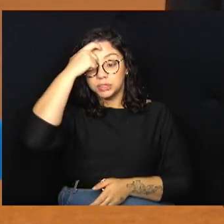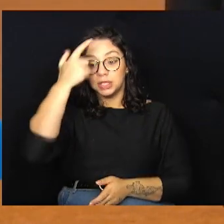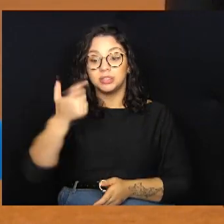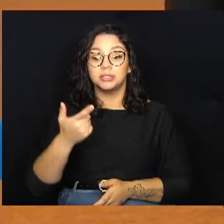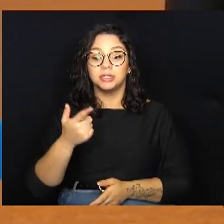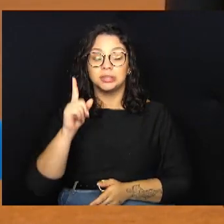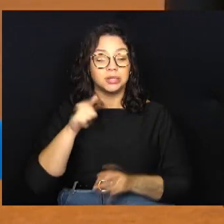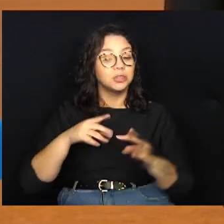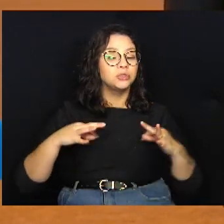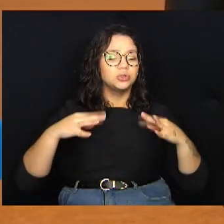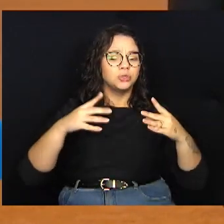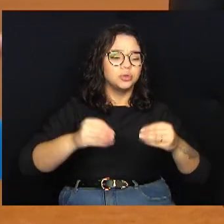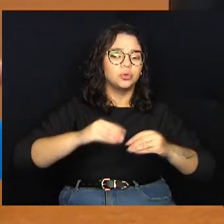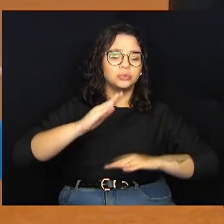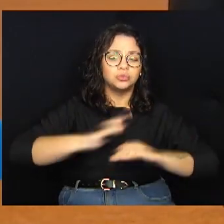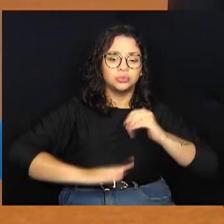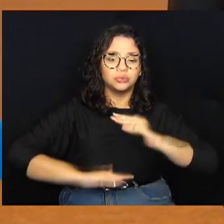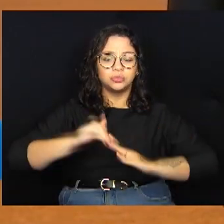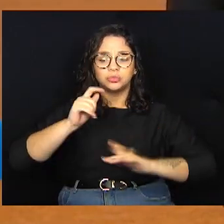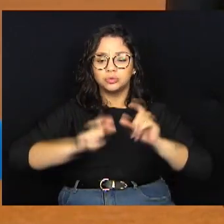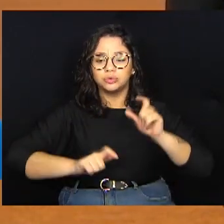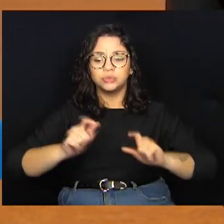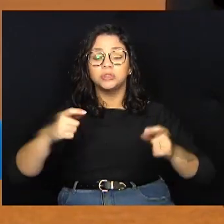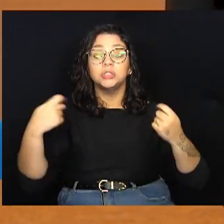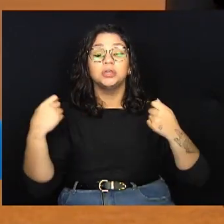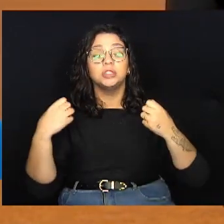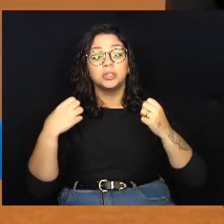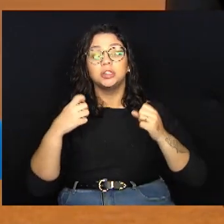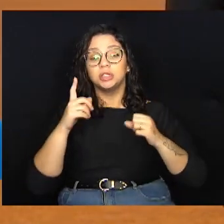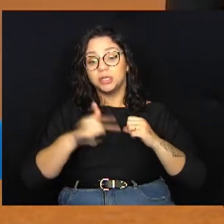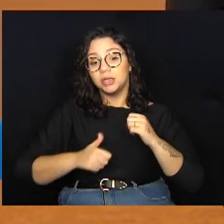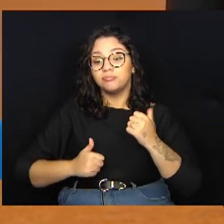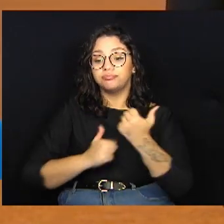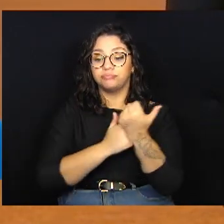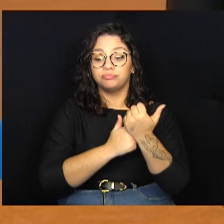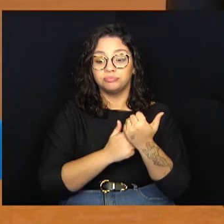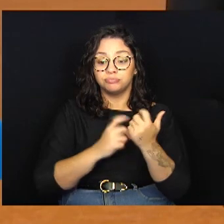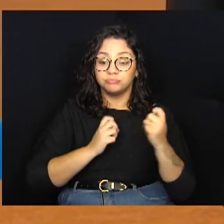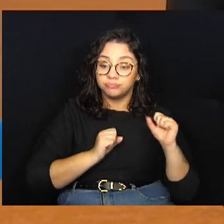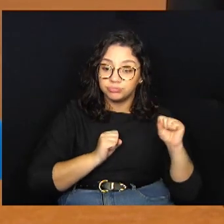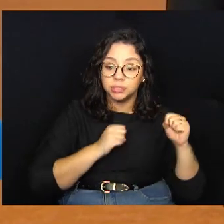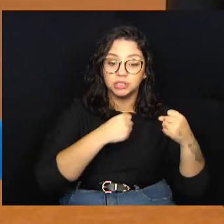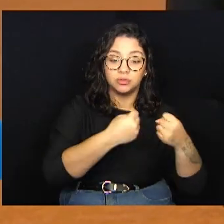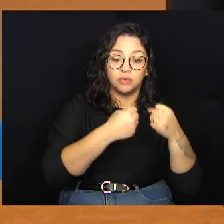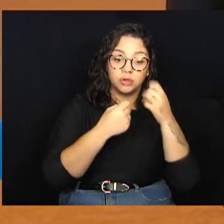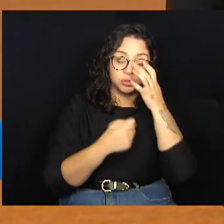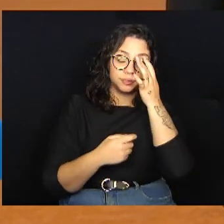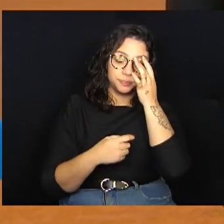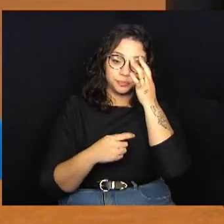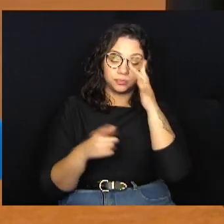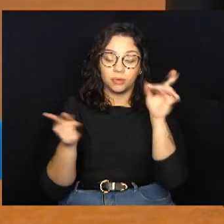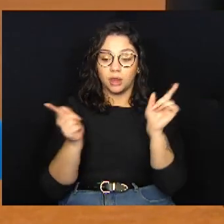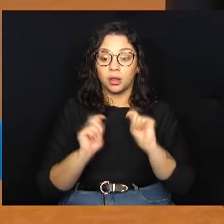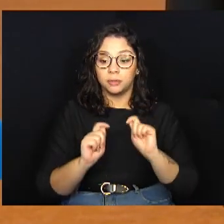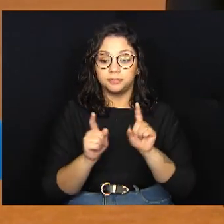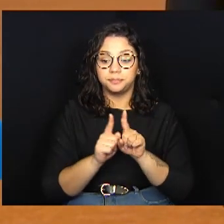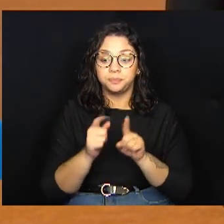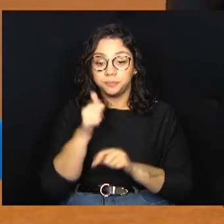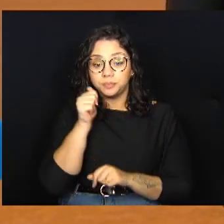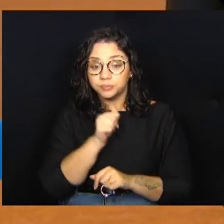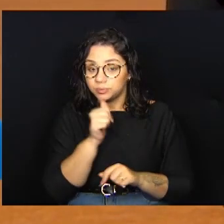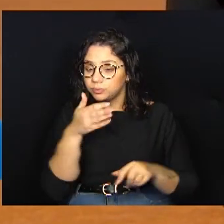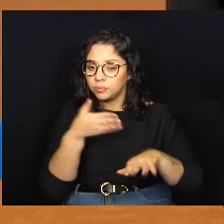de todos os atores que possam contribuir com esse esforço de permitir que as mulheres possam